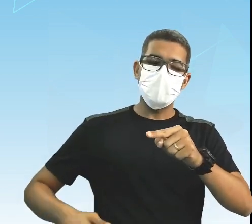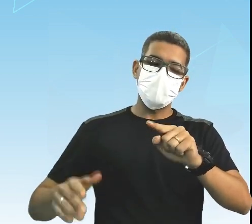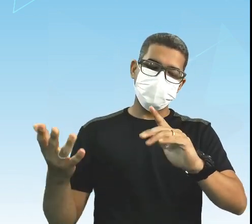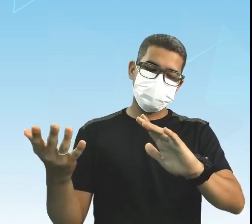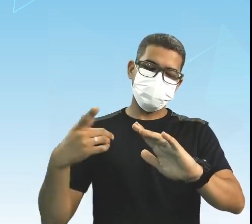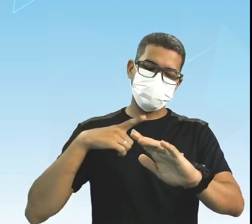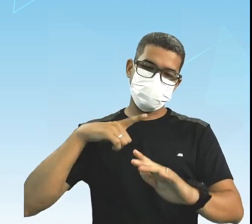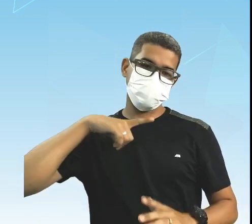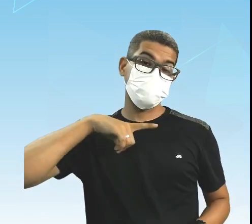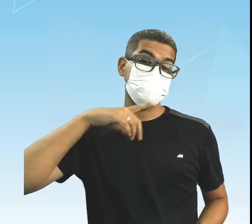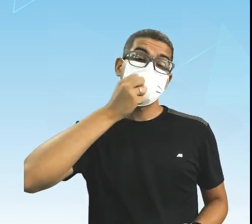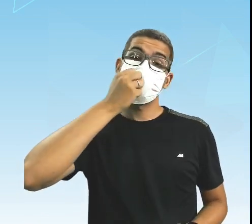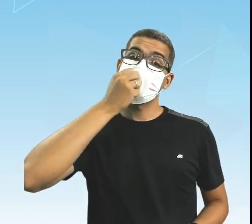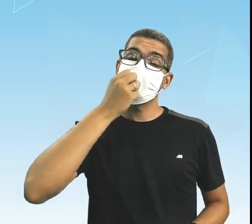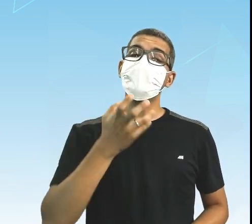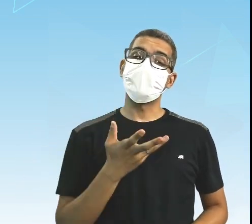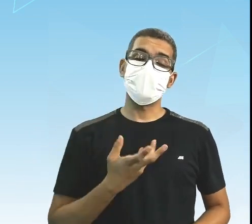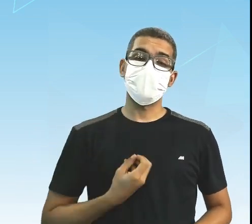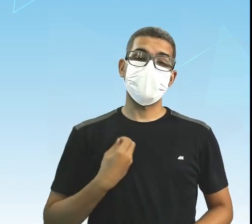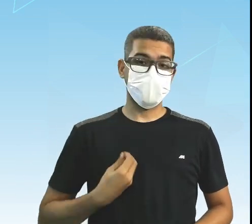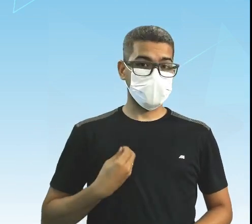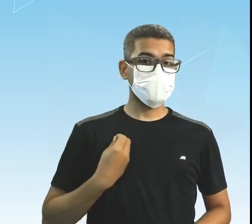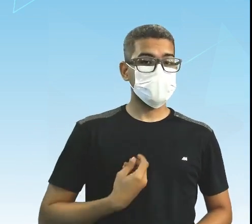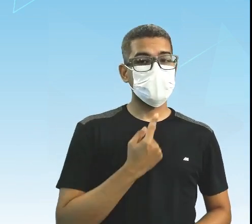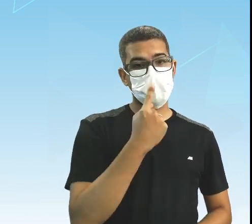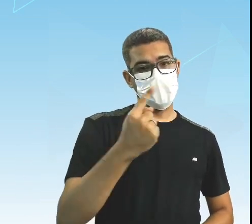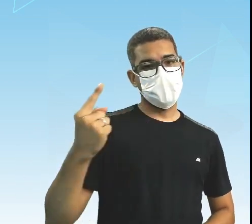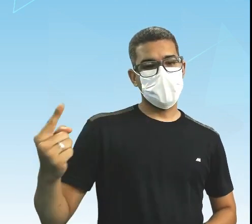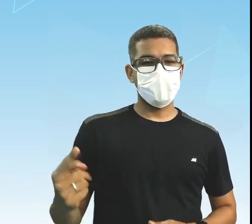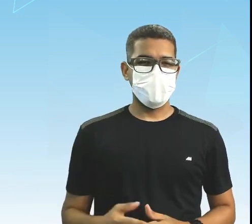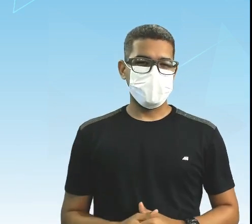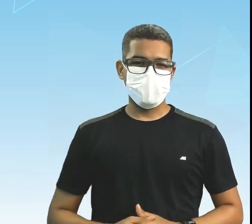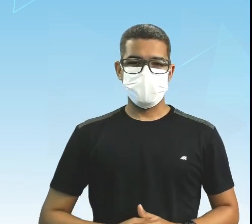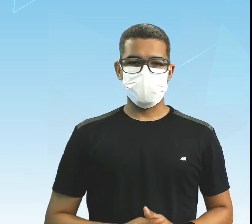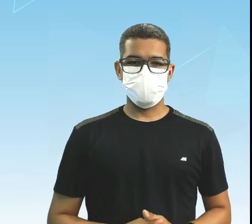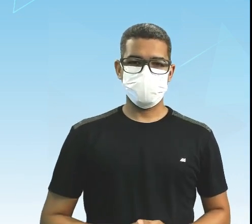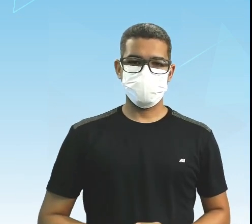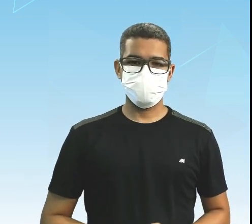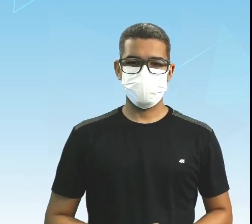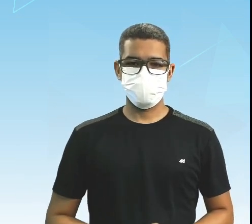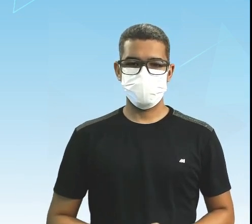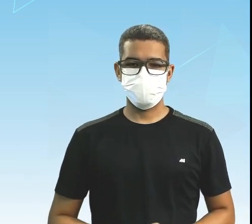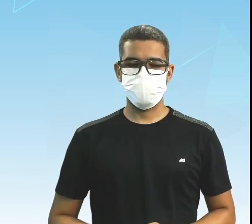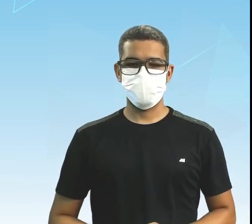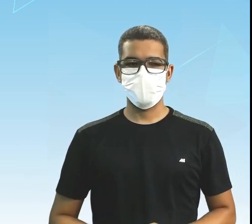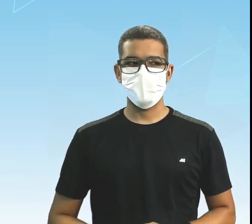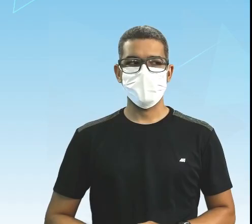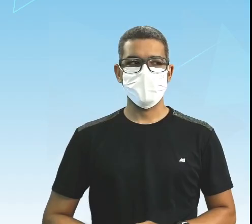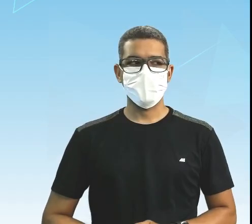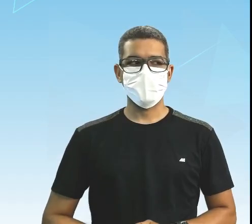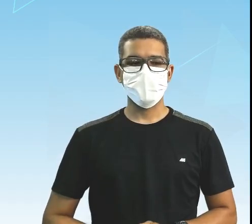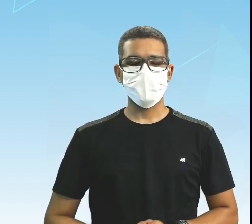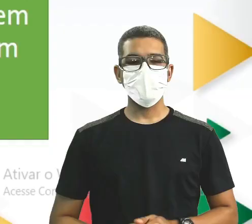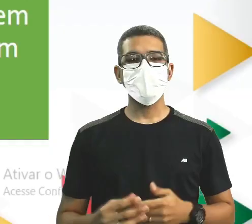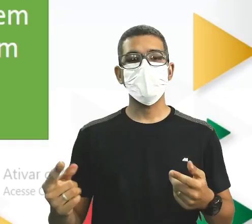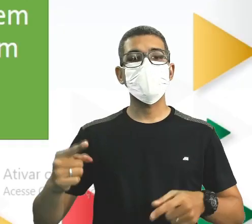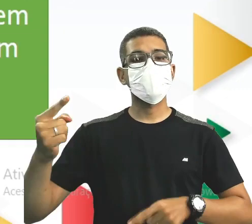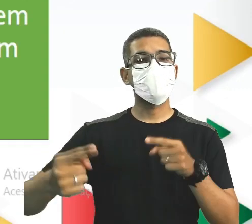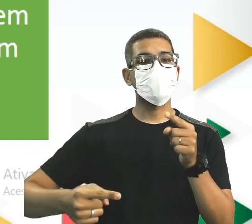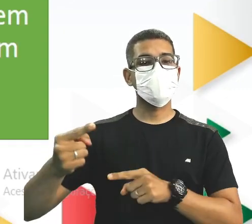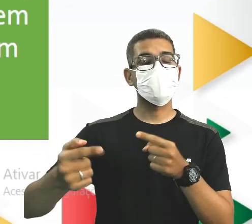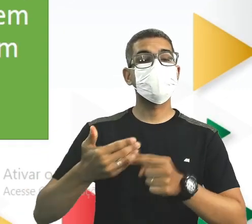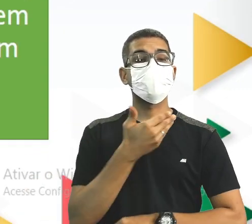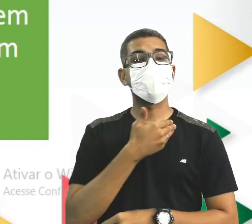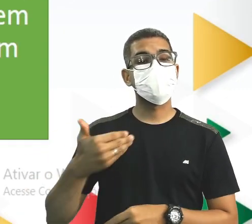do bem-estar para os nossos cidadãos. Entendeu? A execução dessas políticas públicas,